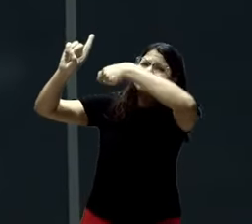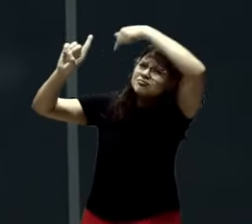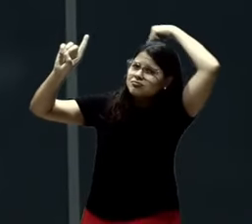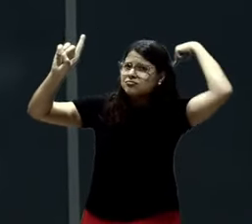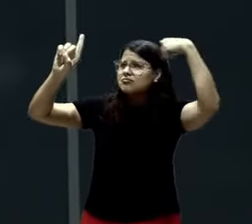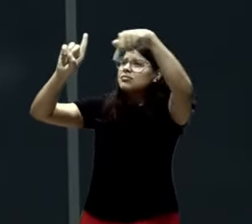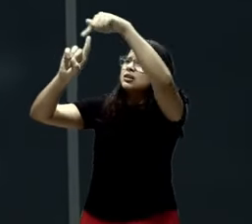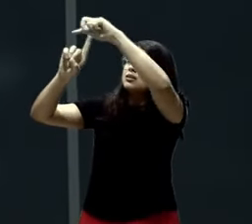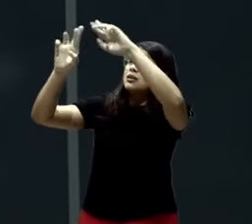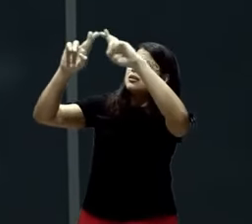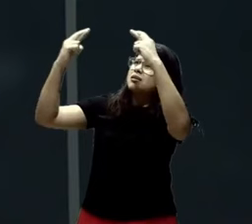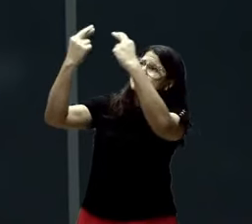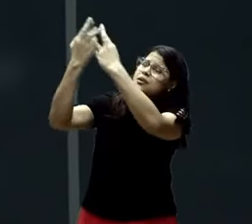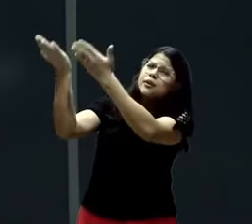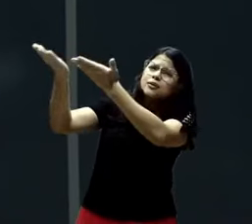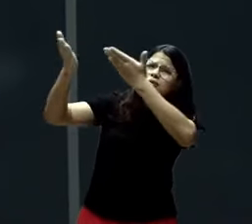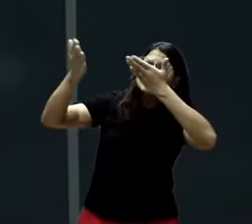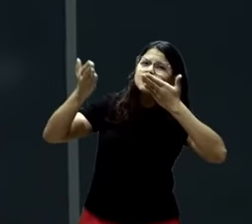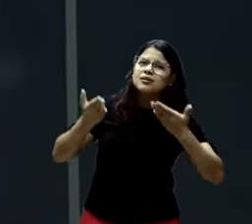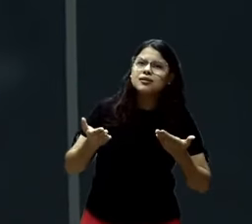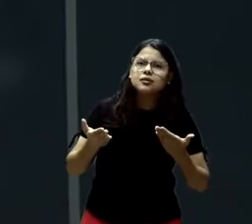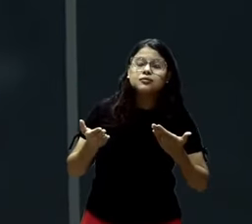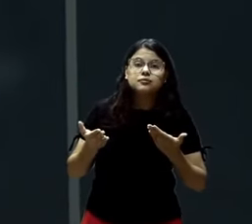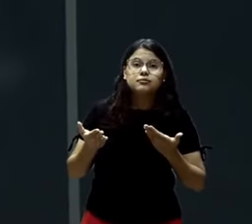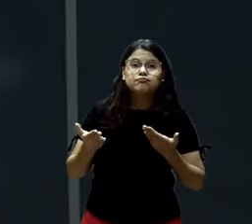Venha o teu reino. E agora vai doer.